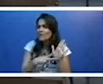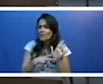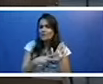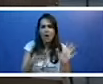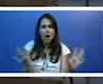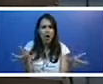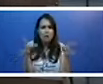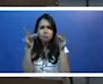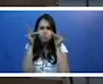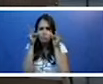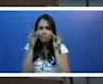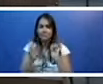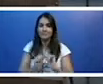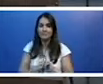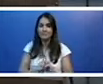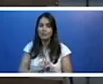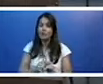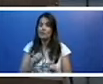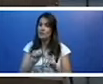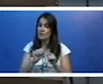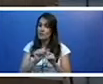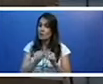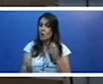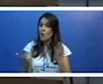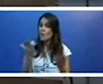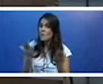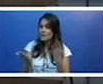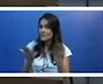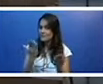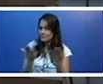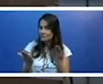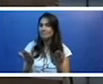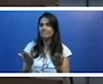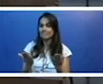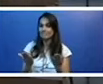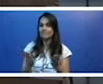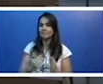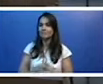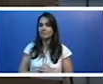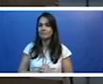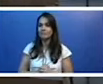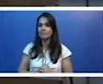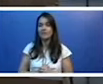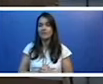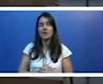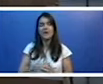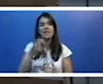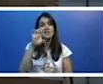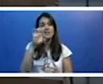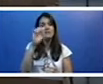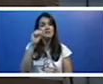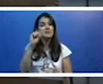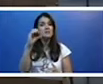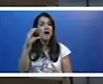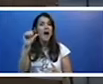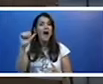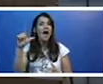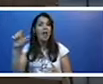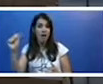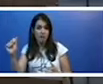ver, fazer a comparação aqui, ó. Opa, isso daqui é a minha escala. Se no